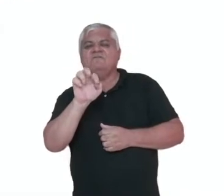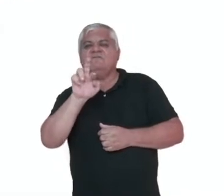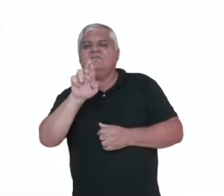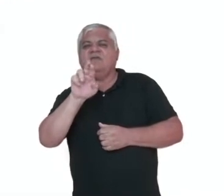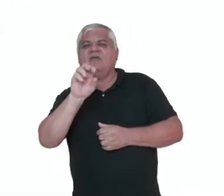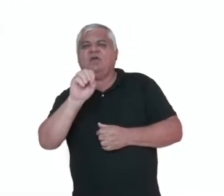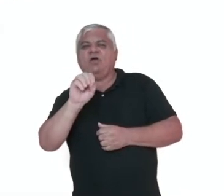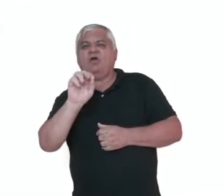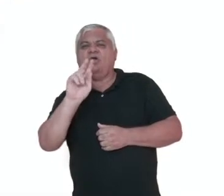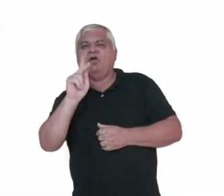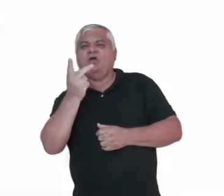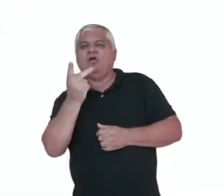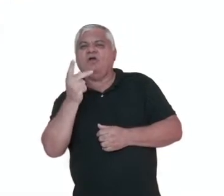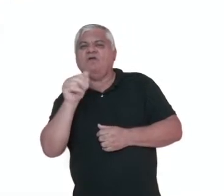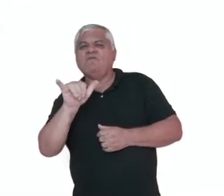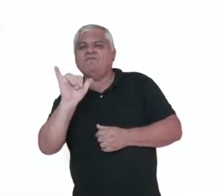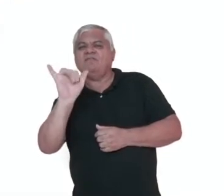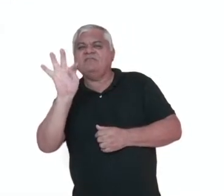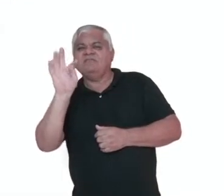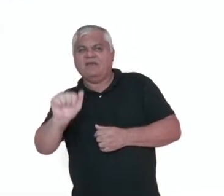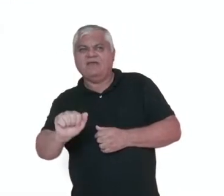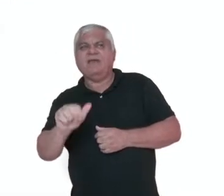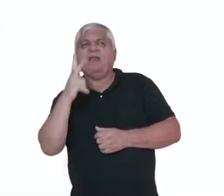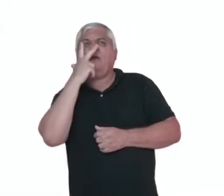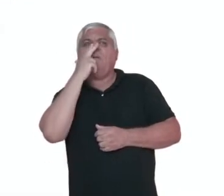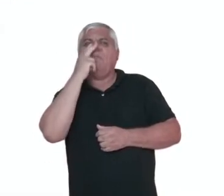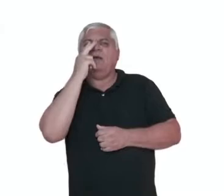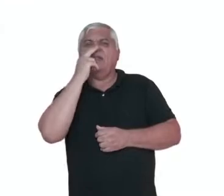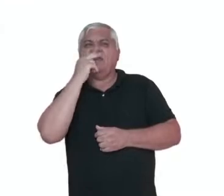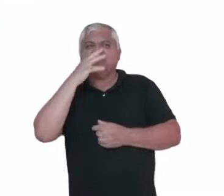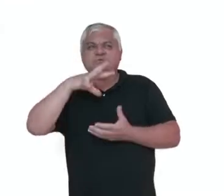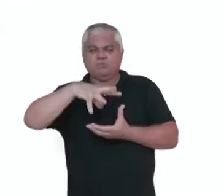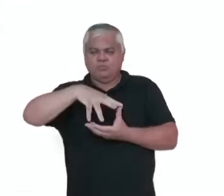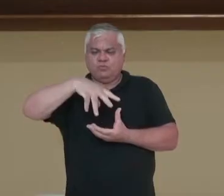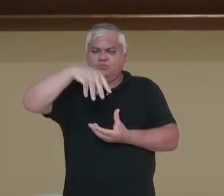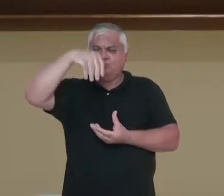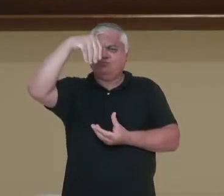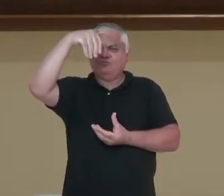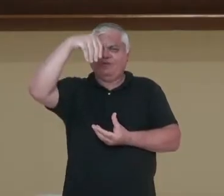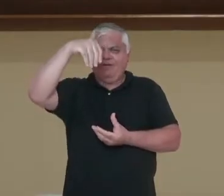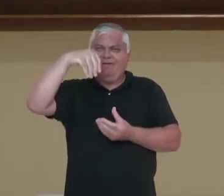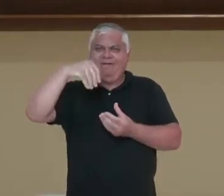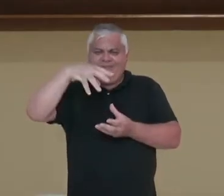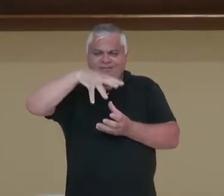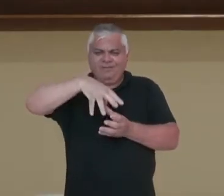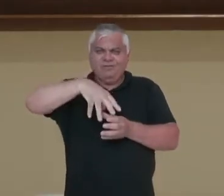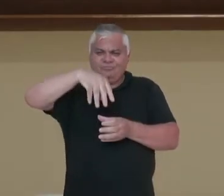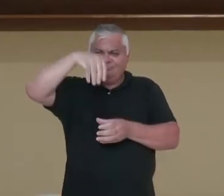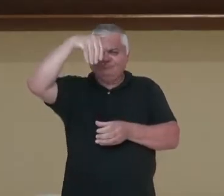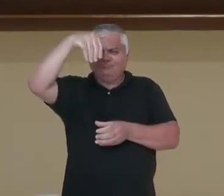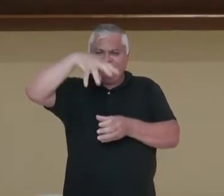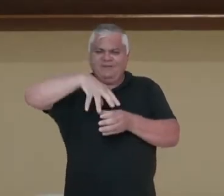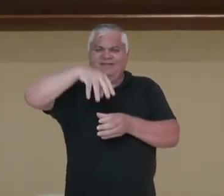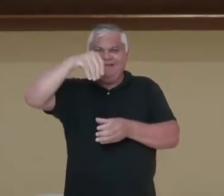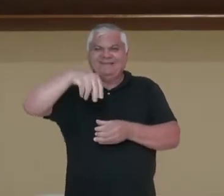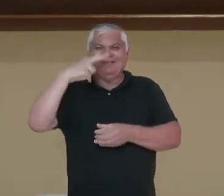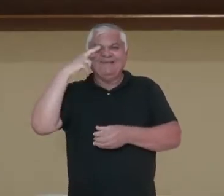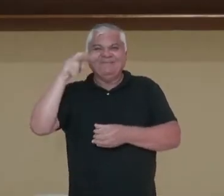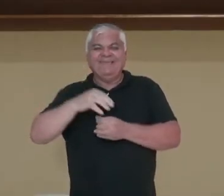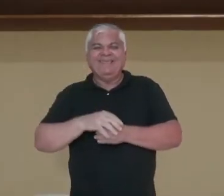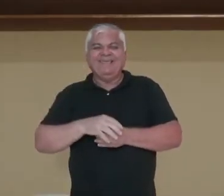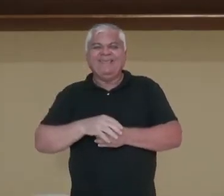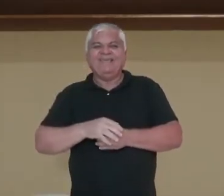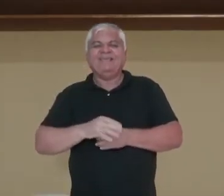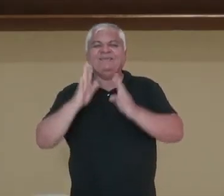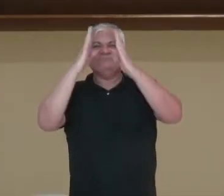reprodutiva típica é chamada de cone, tá? Então ela forma como se fosse um cone, típico daquele pinheirinho que a gente usa, por exemplo, no